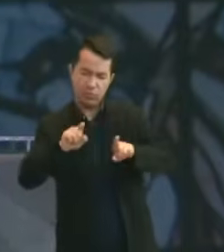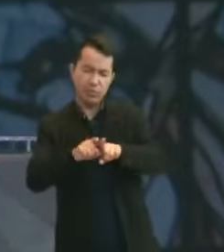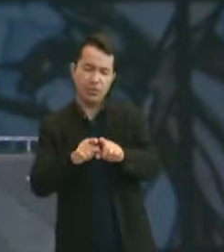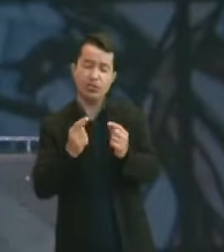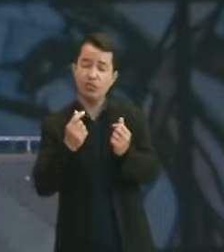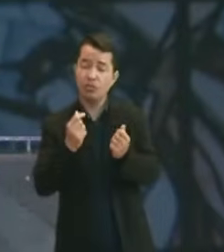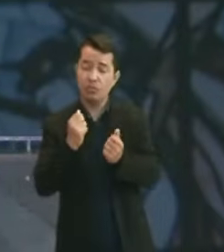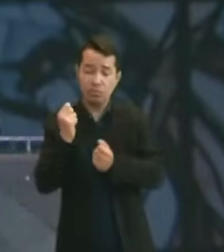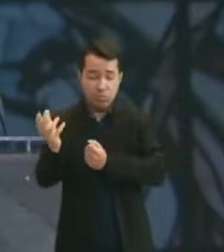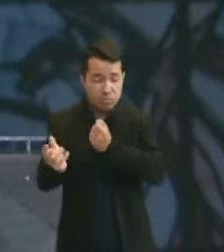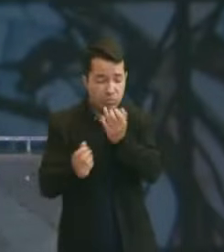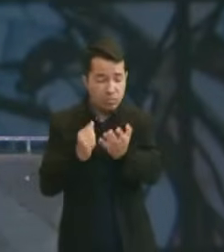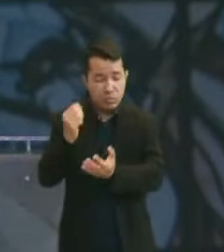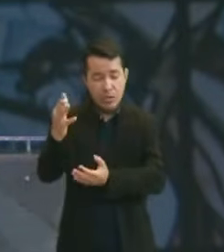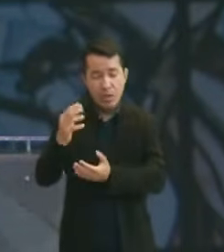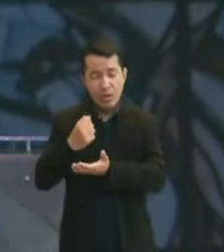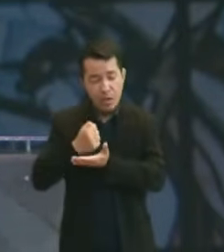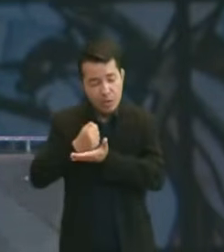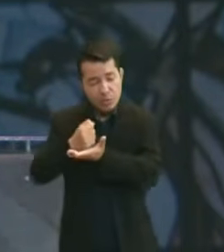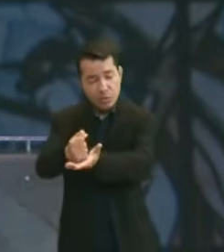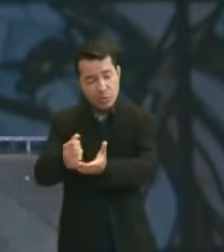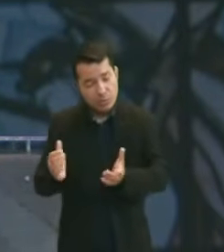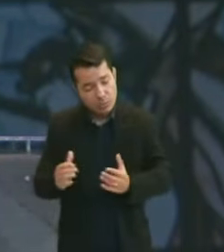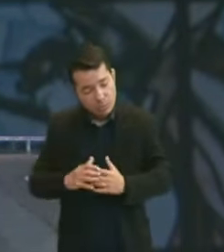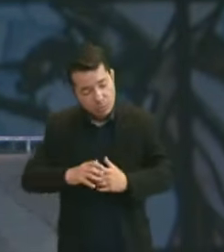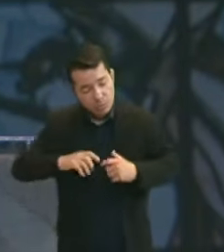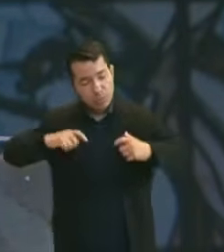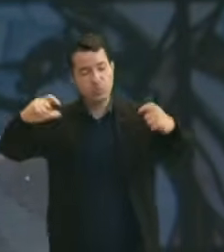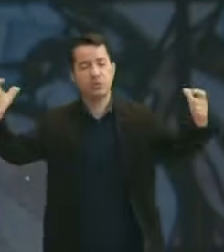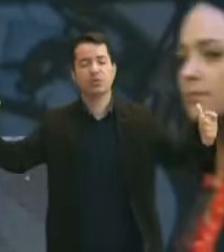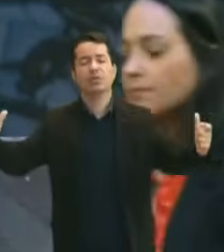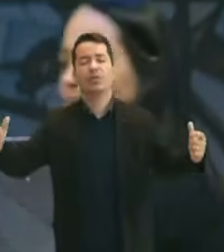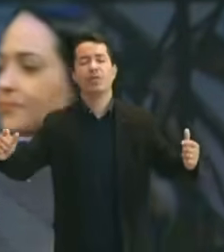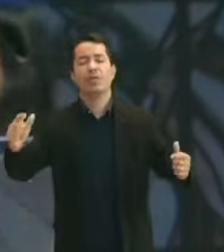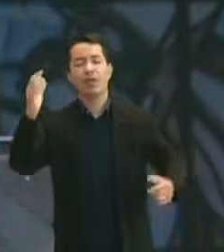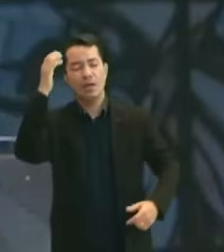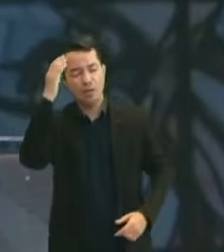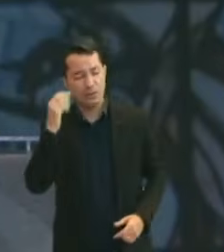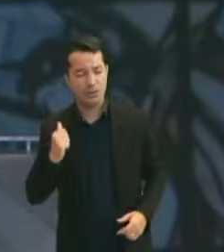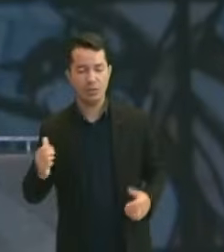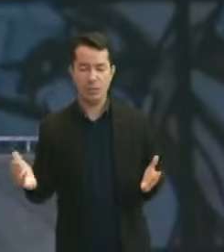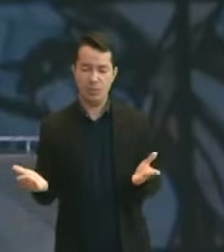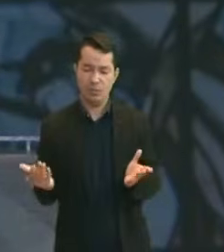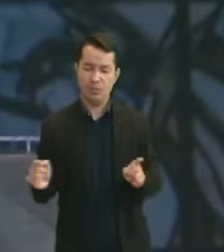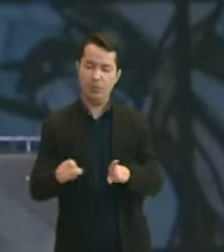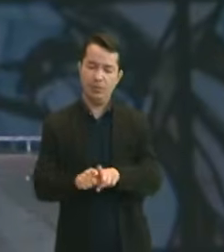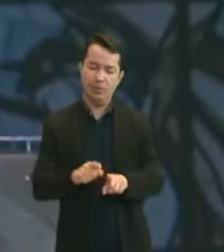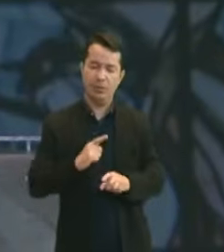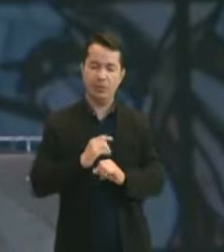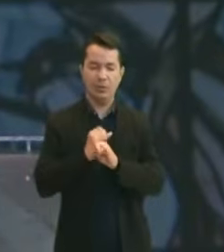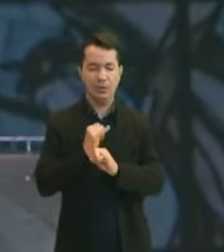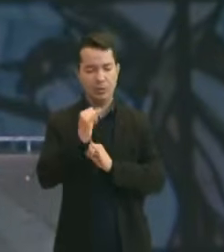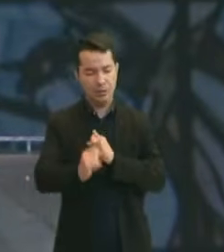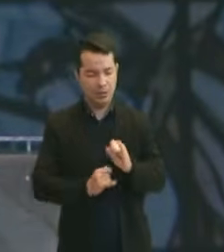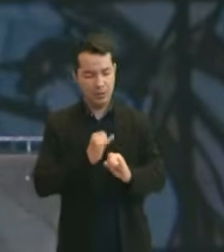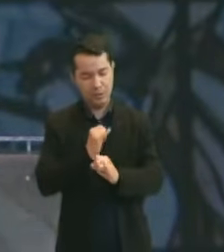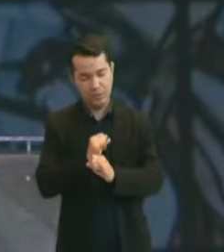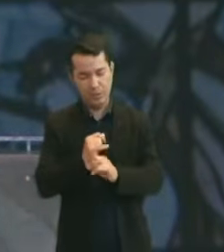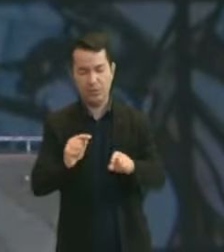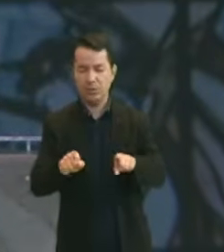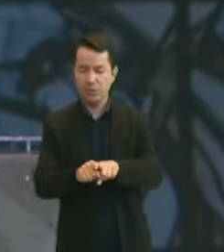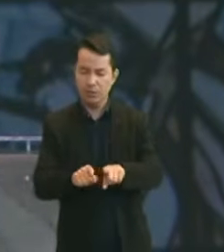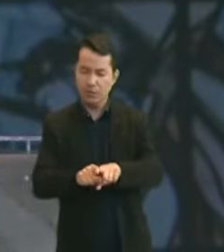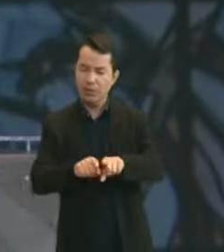2022. Senhor, eu tenho certeza que há entre nós e também naqueles que estão acompanhando conosco pela internet, irmãos